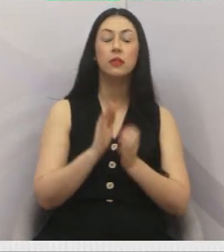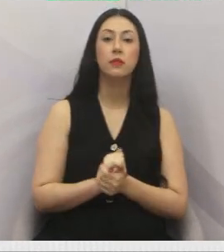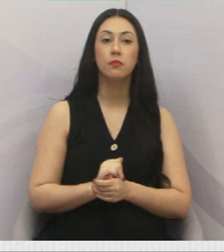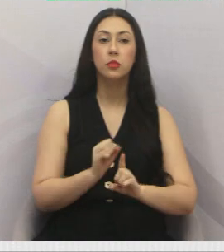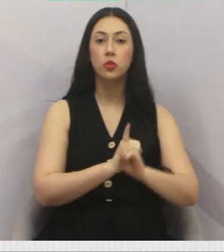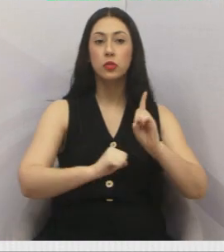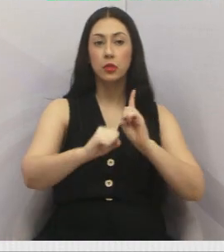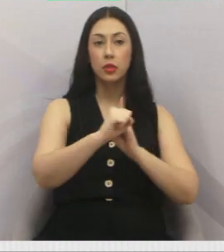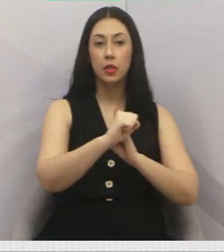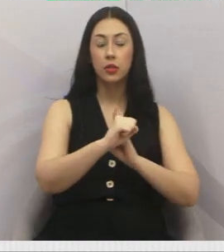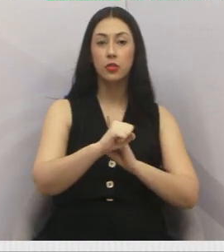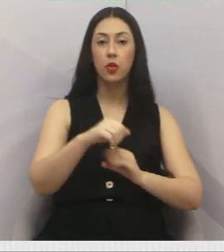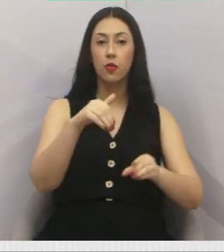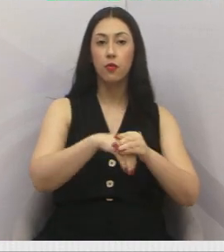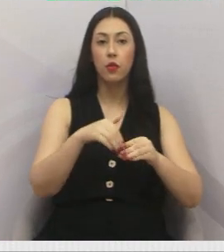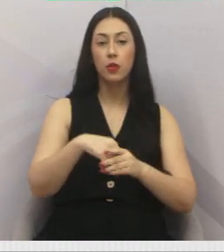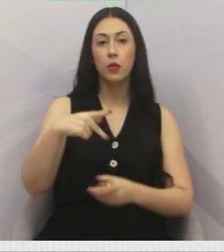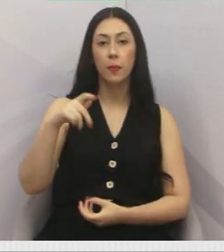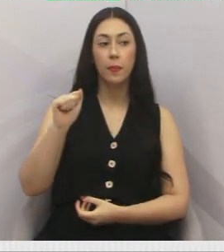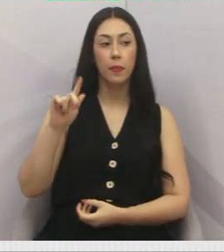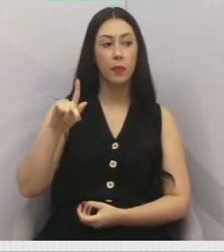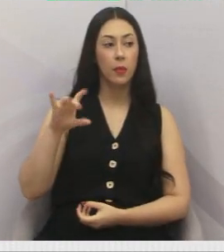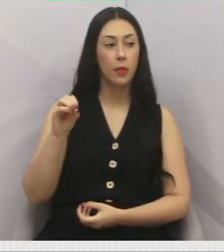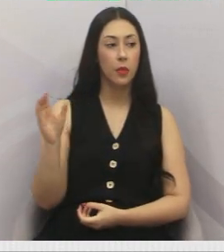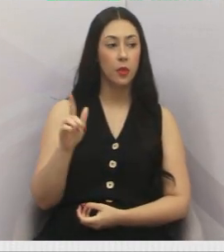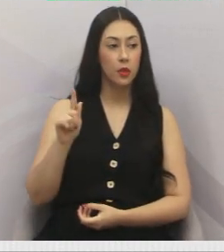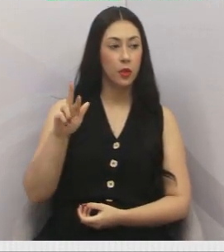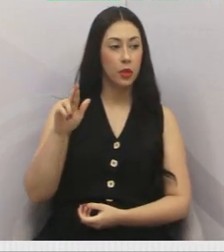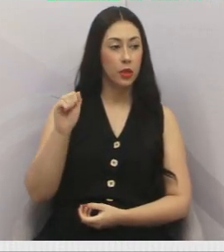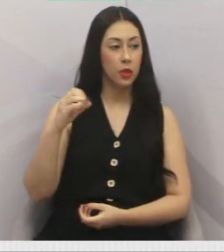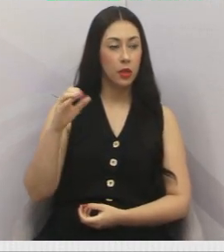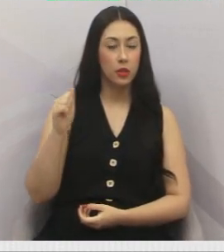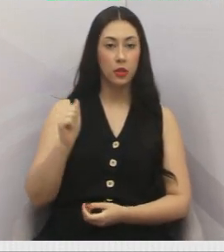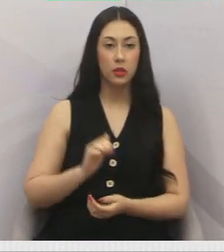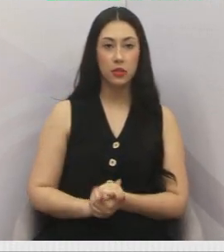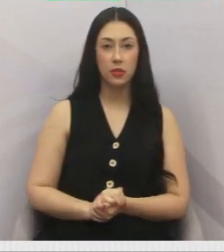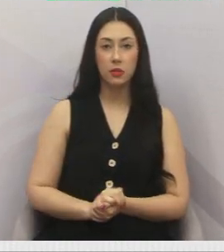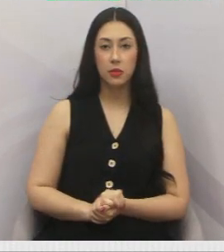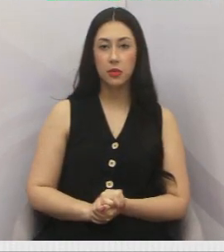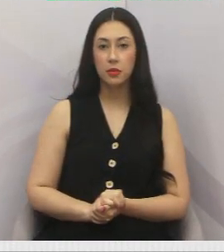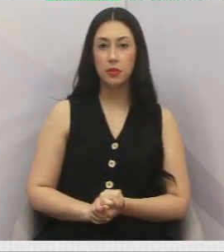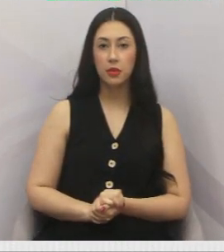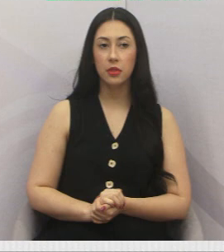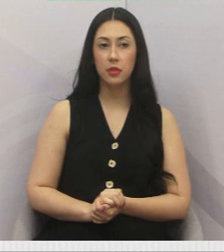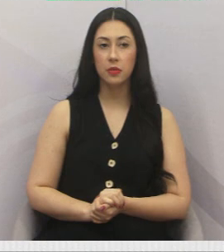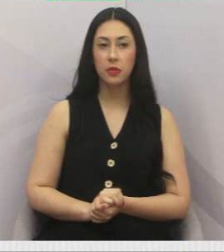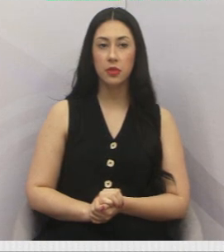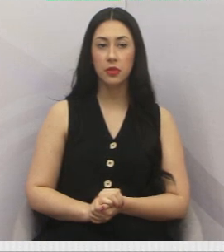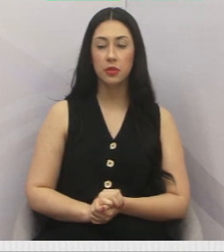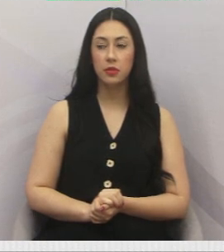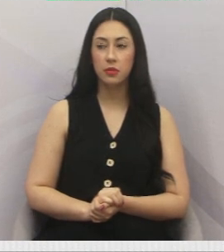civil, um voto Associação Paulo Graça. Próximo voto. Perdão.